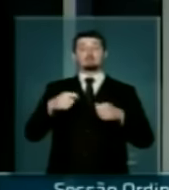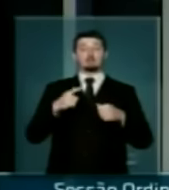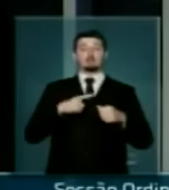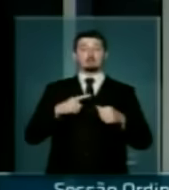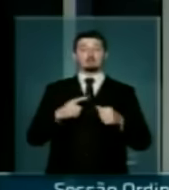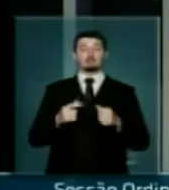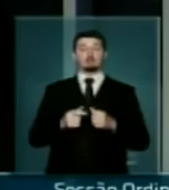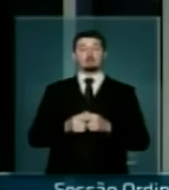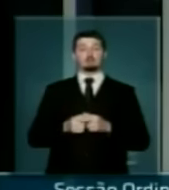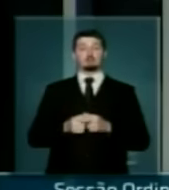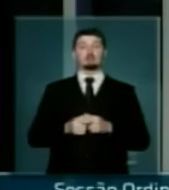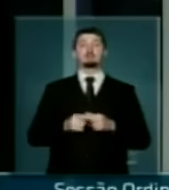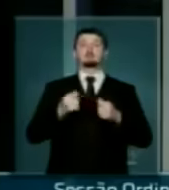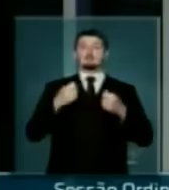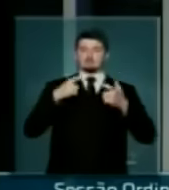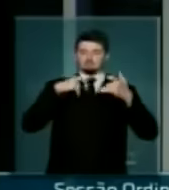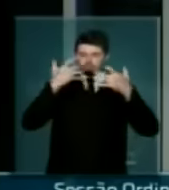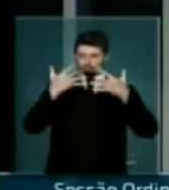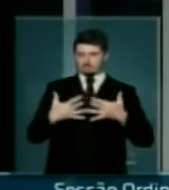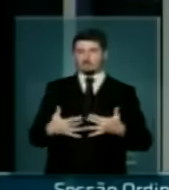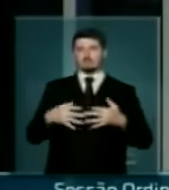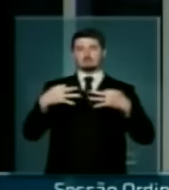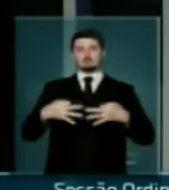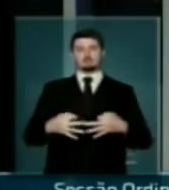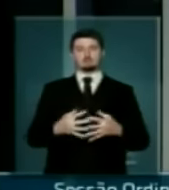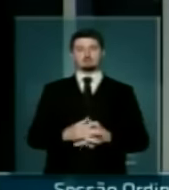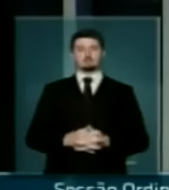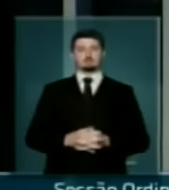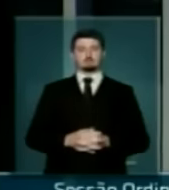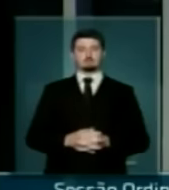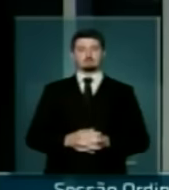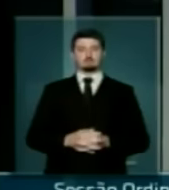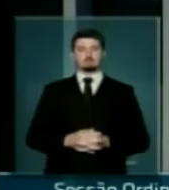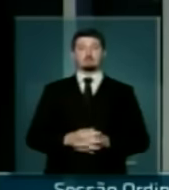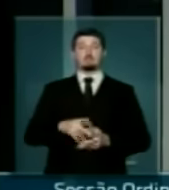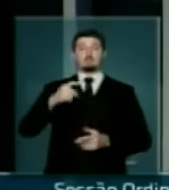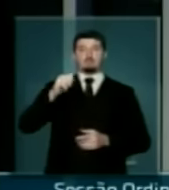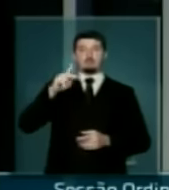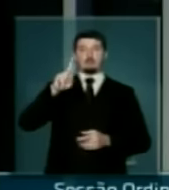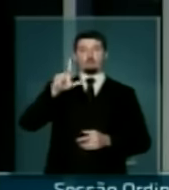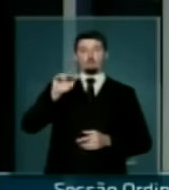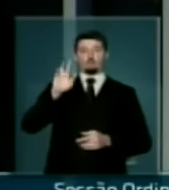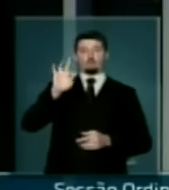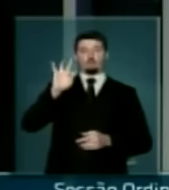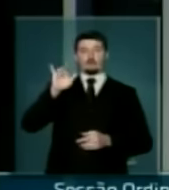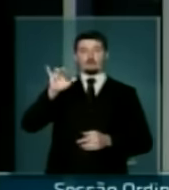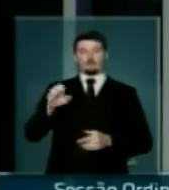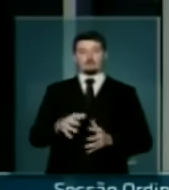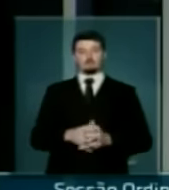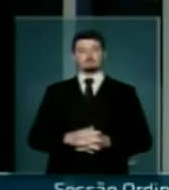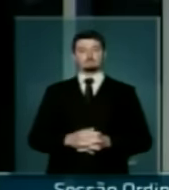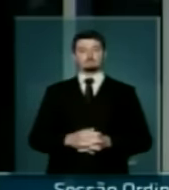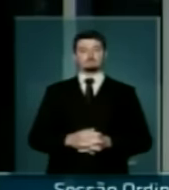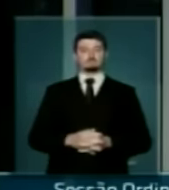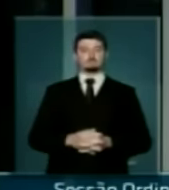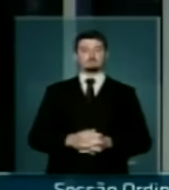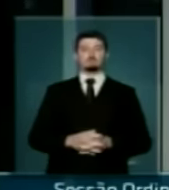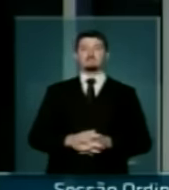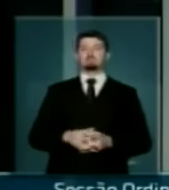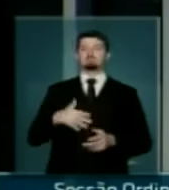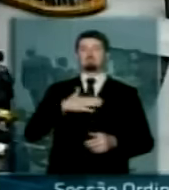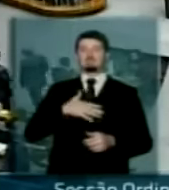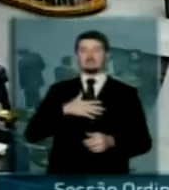ser ponto colocado seus pingos nos is. Deixa eu me dar uma parte, por gentileza. Pastor, deputado Paulo Freire. Deputado Márcio Feliciano, é